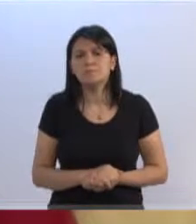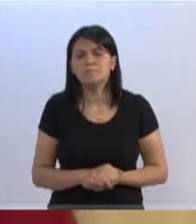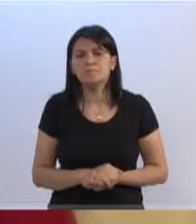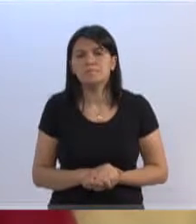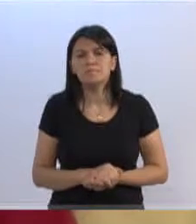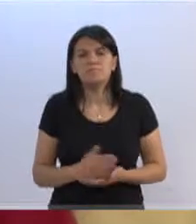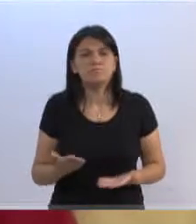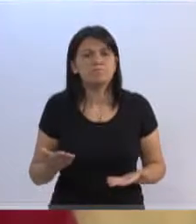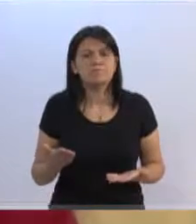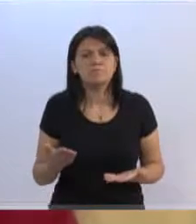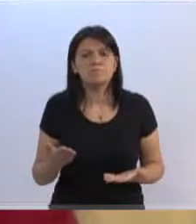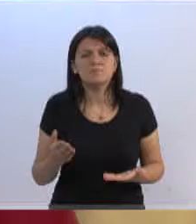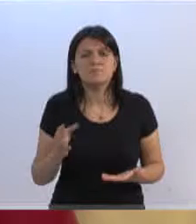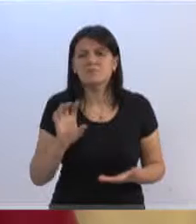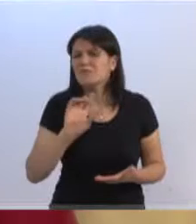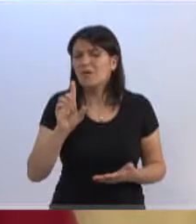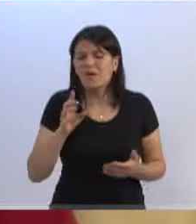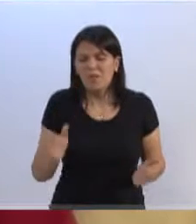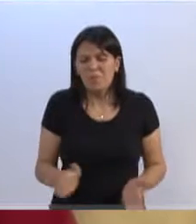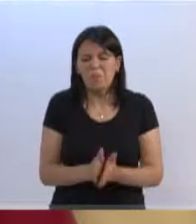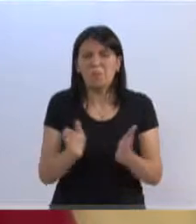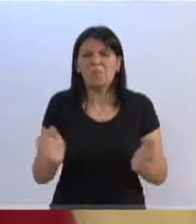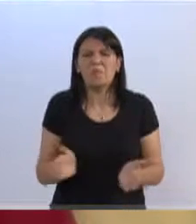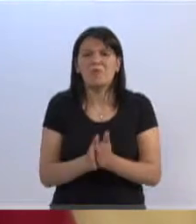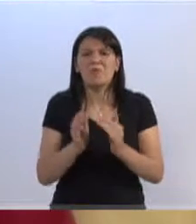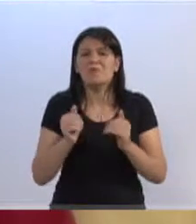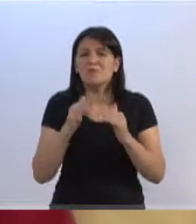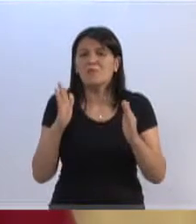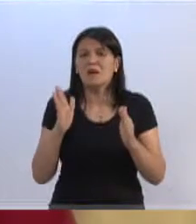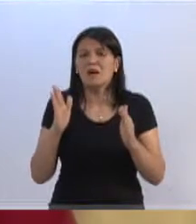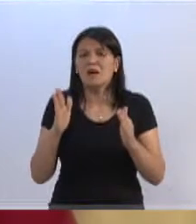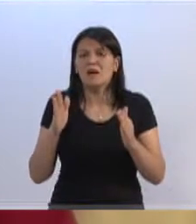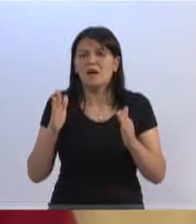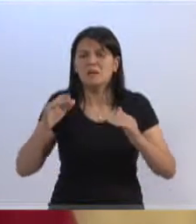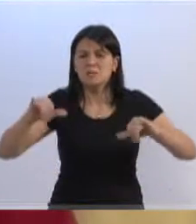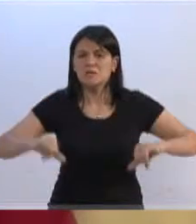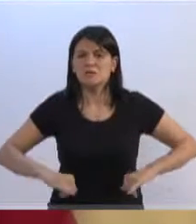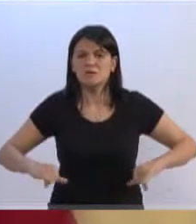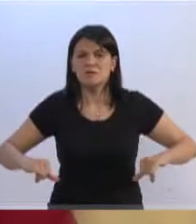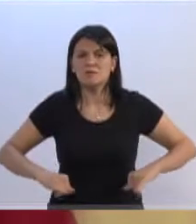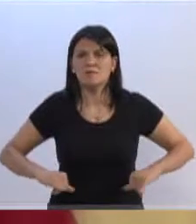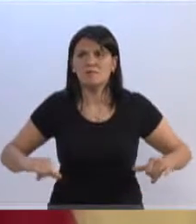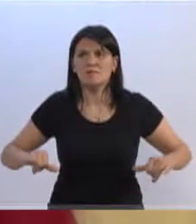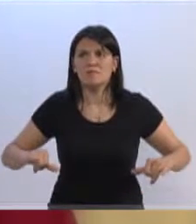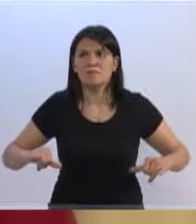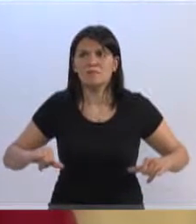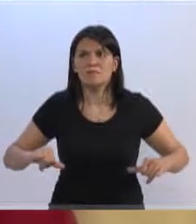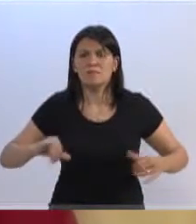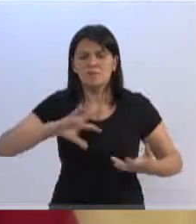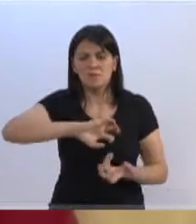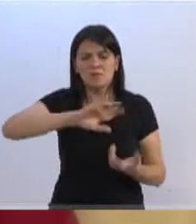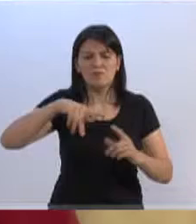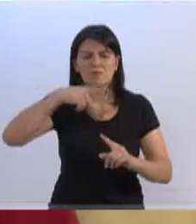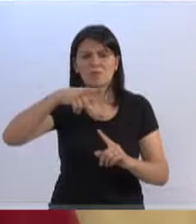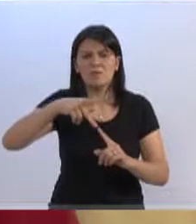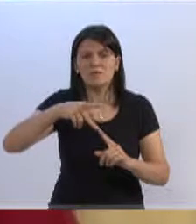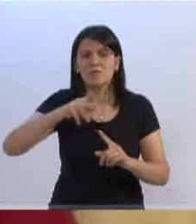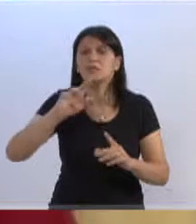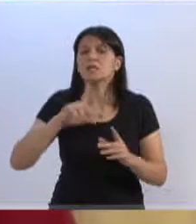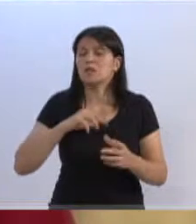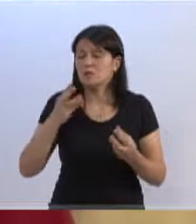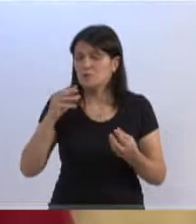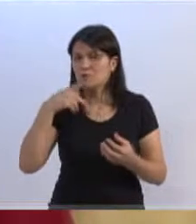E não são os pobres, não serão os pobres os mais prejudicados se a reforma passar da maneira em que está. Tem muita gente